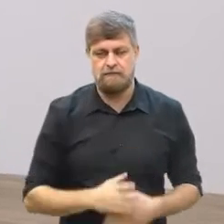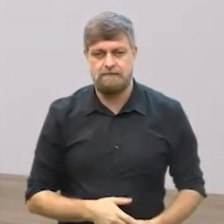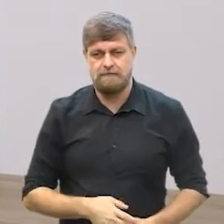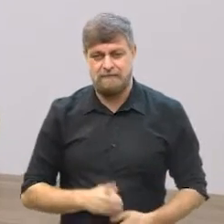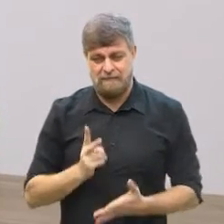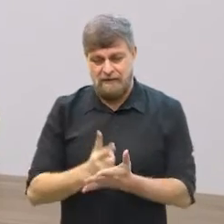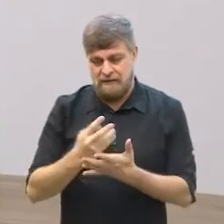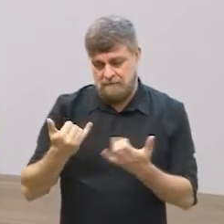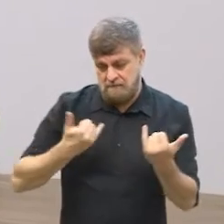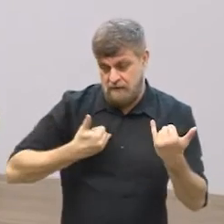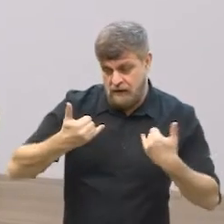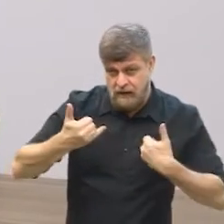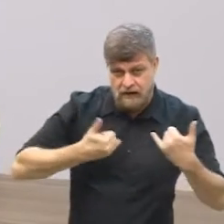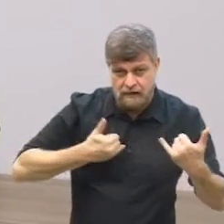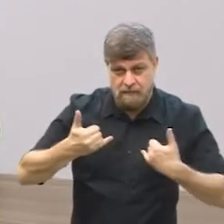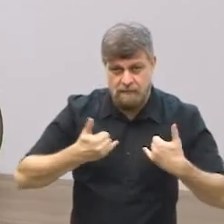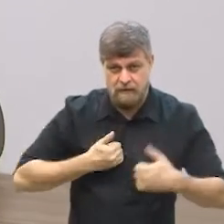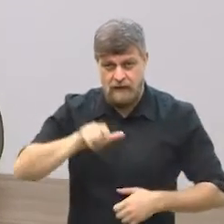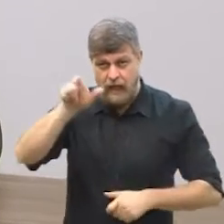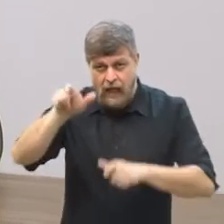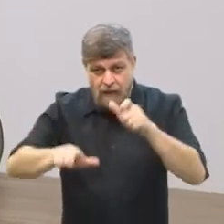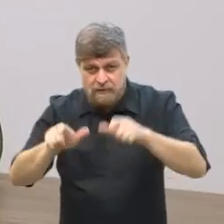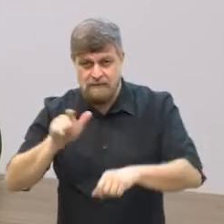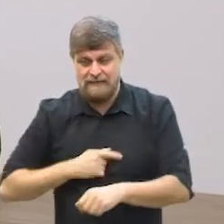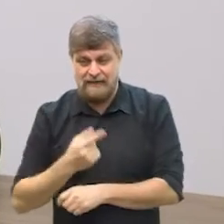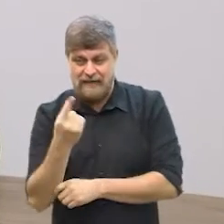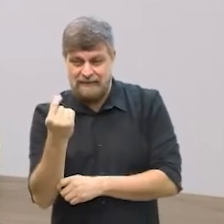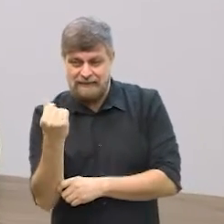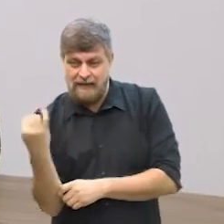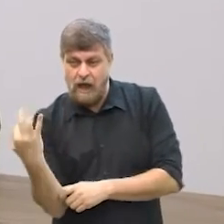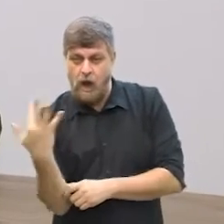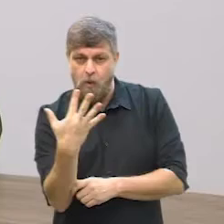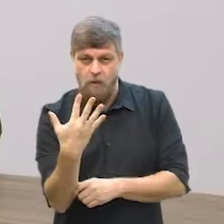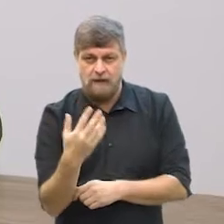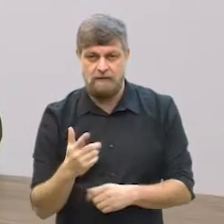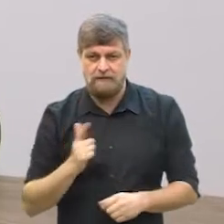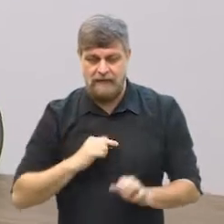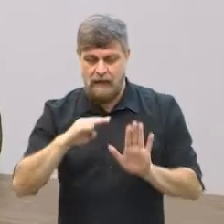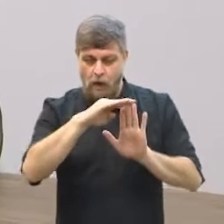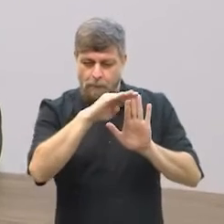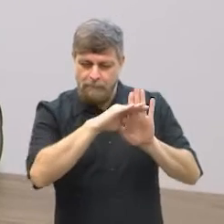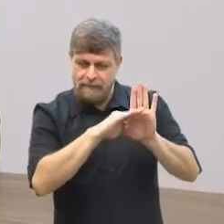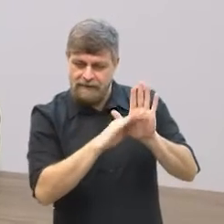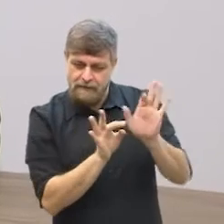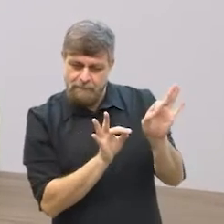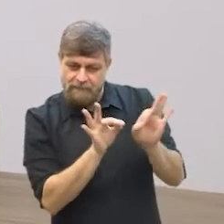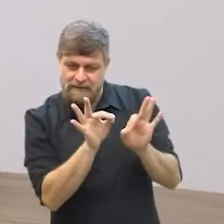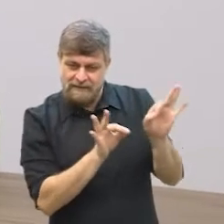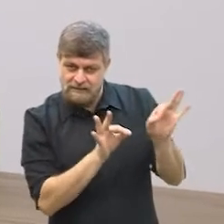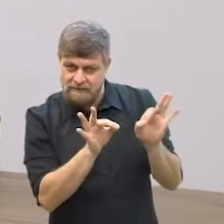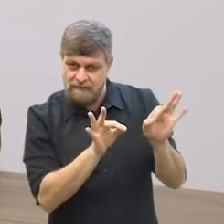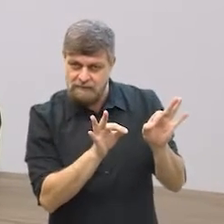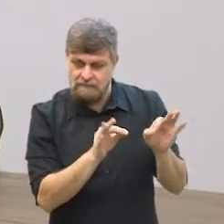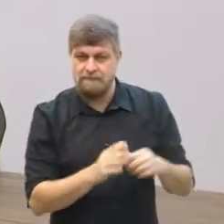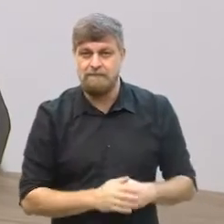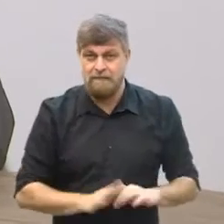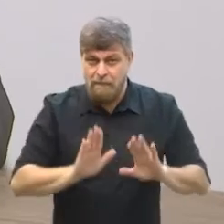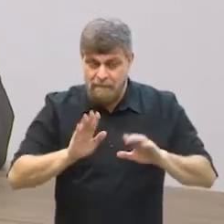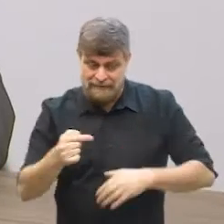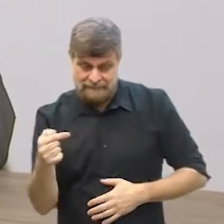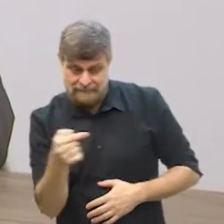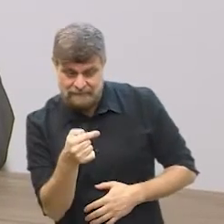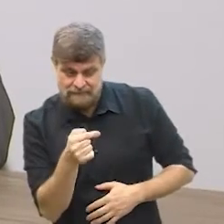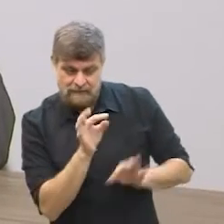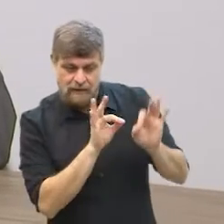Eu sempre ouvi falar que as pessoas vendem um orçamento, vendem um planejamento, só que